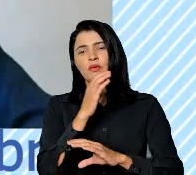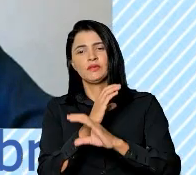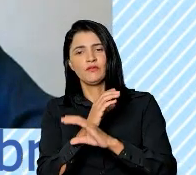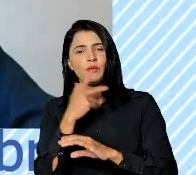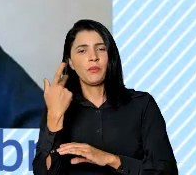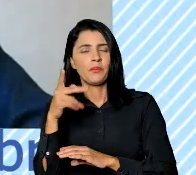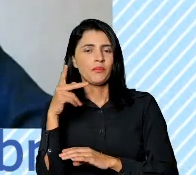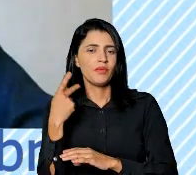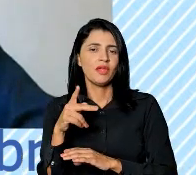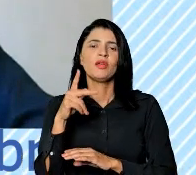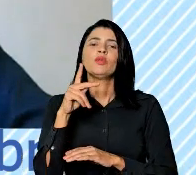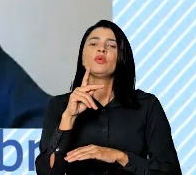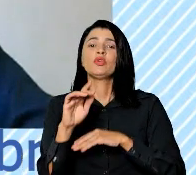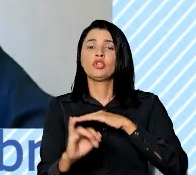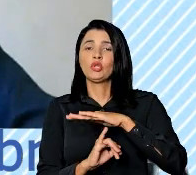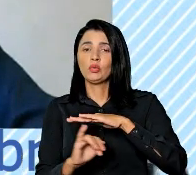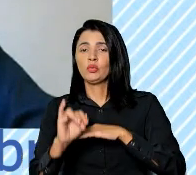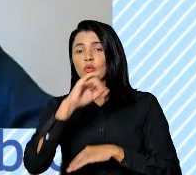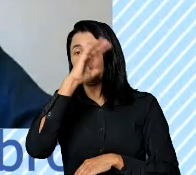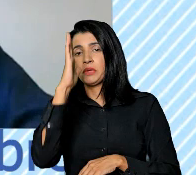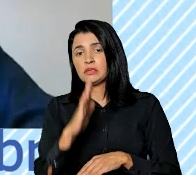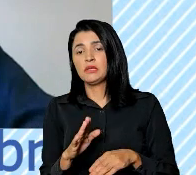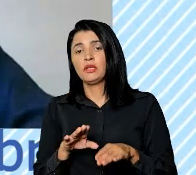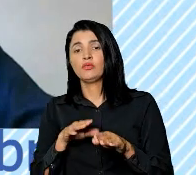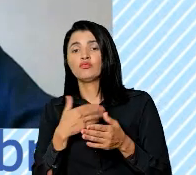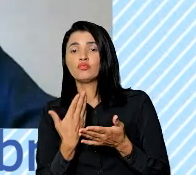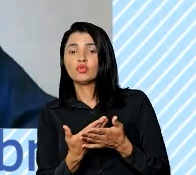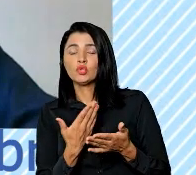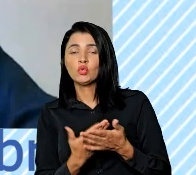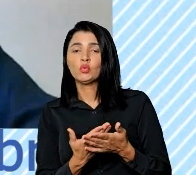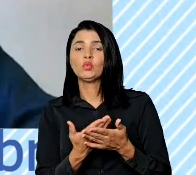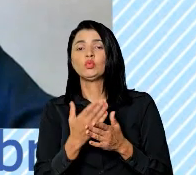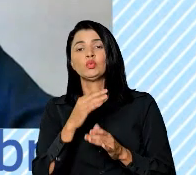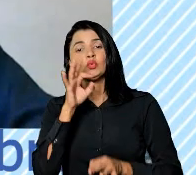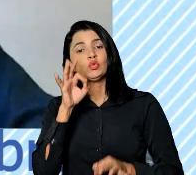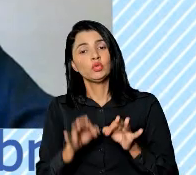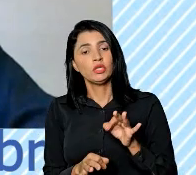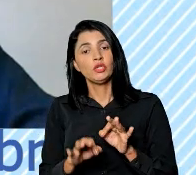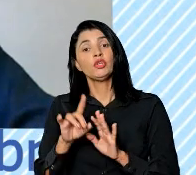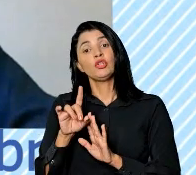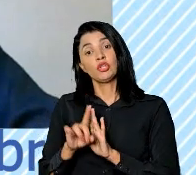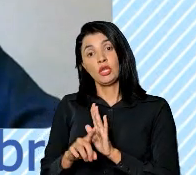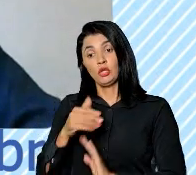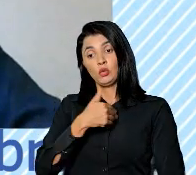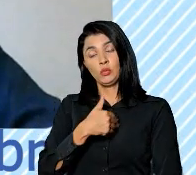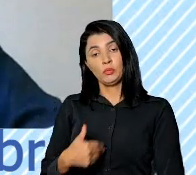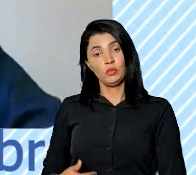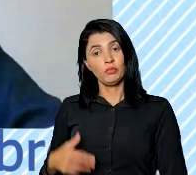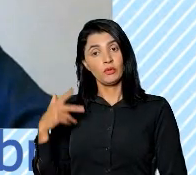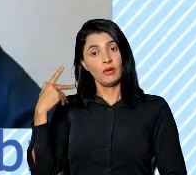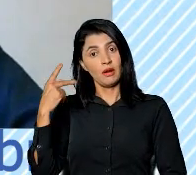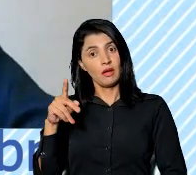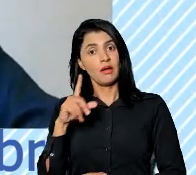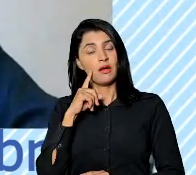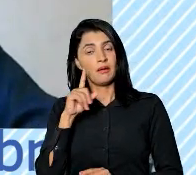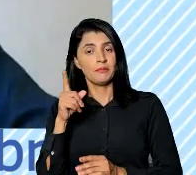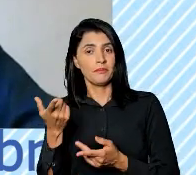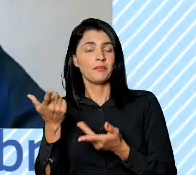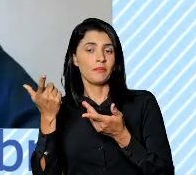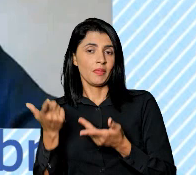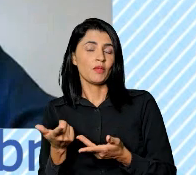de Estudos Jurídicos e em Direito Público pela Escola da Magistratura do Estado do Paraná, além